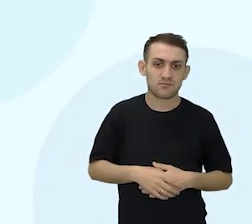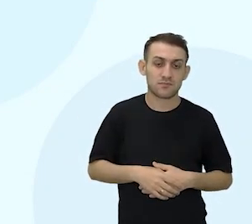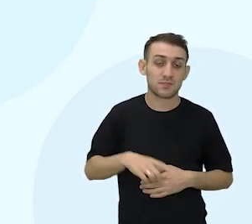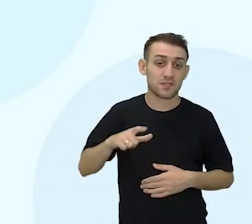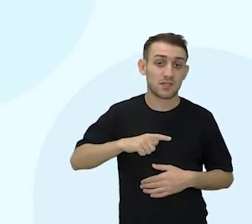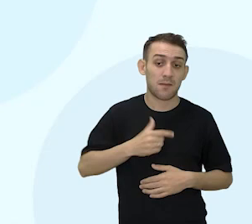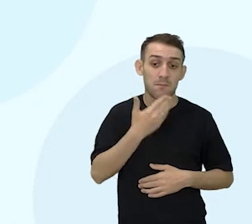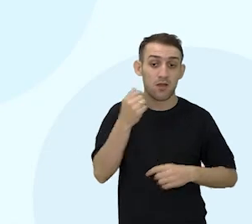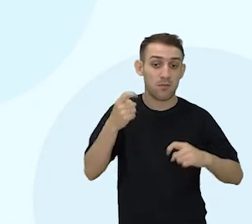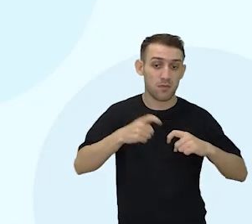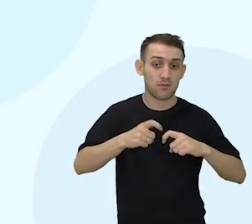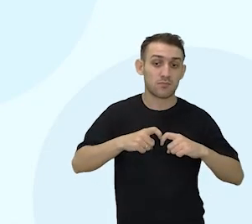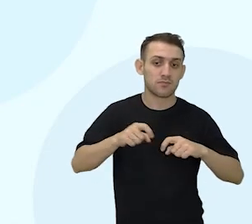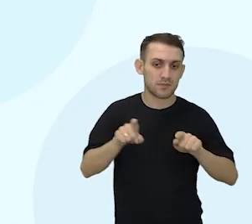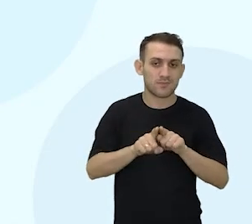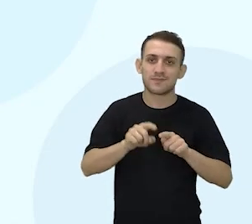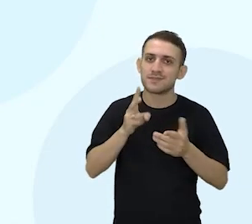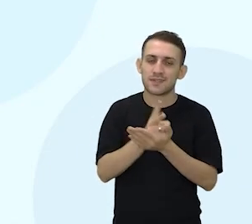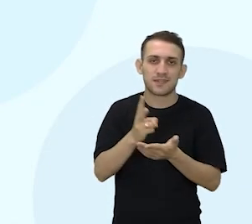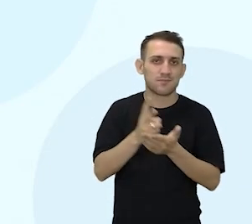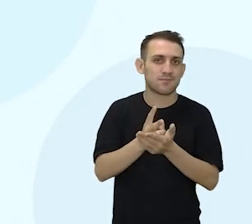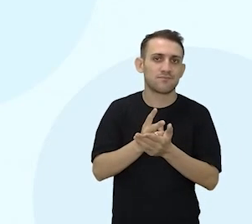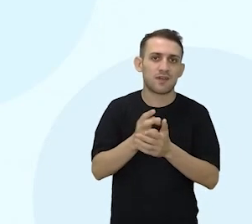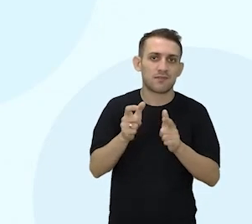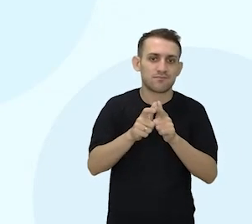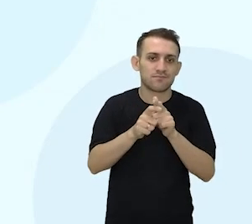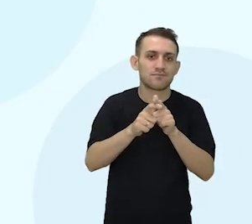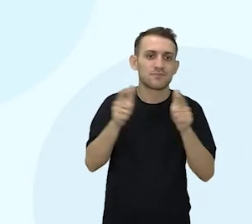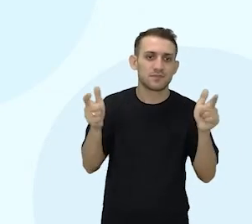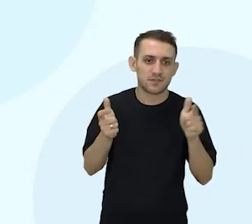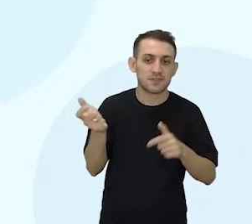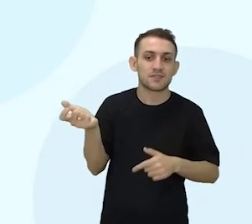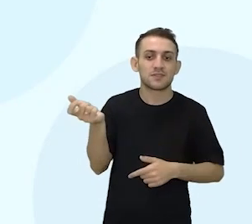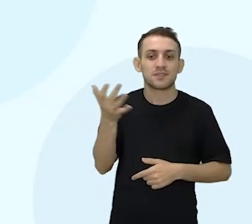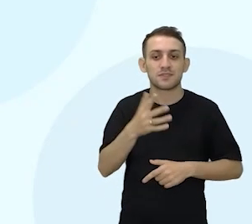melhoria da medicina, isso vai aumentando e a quantidade